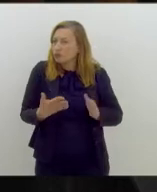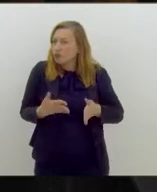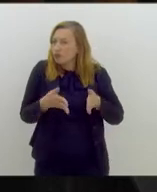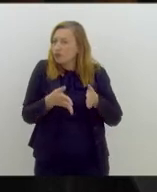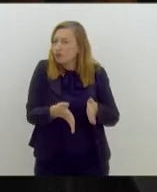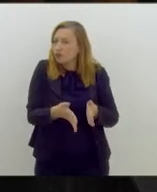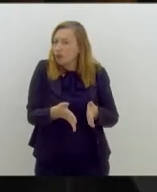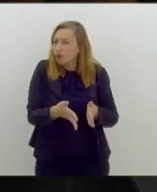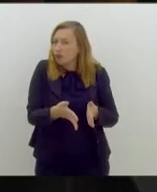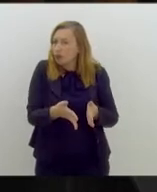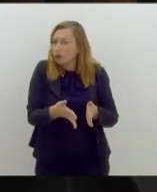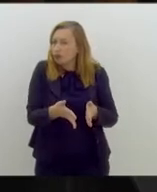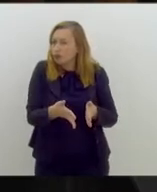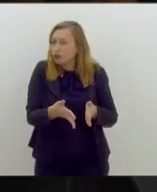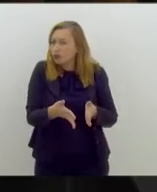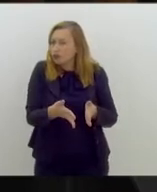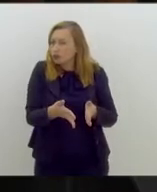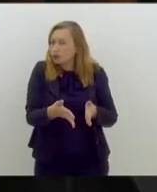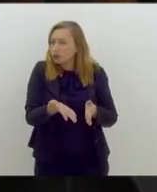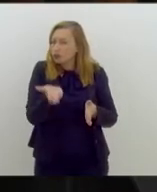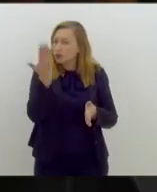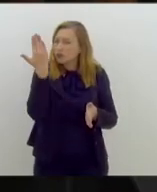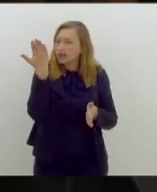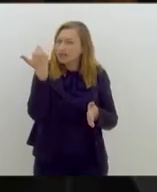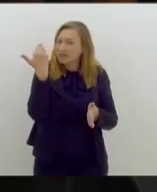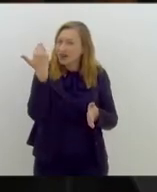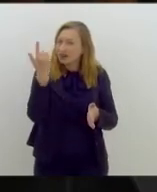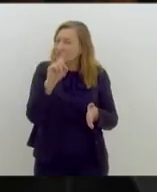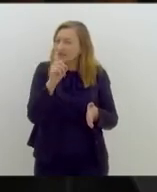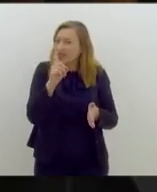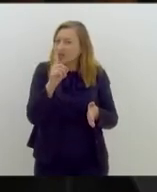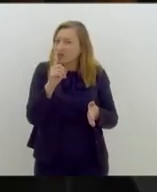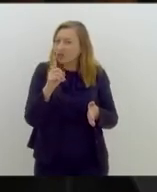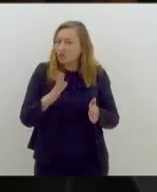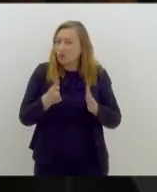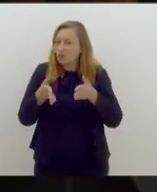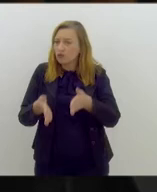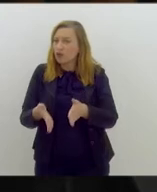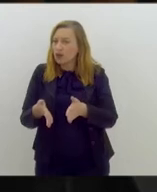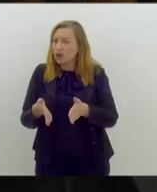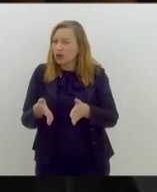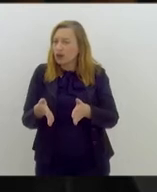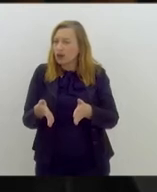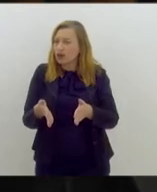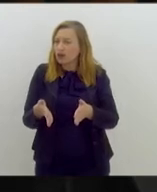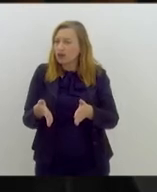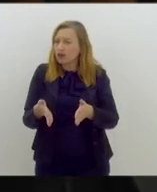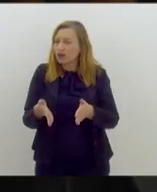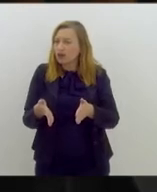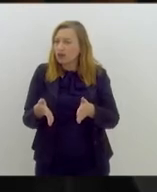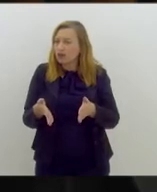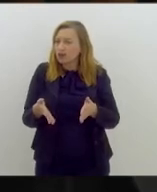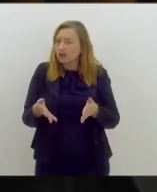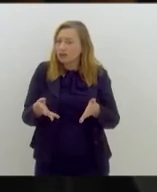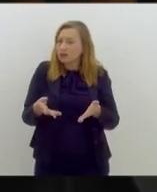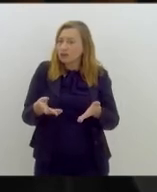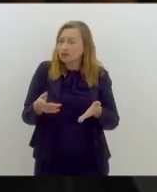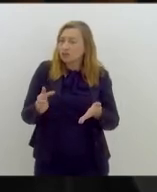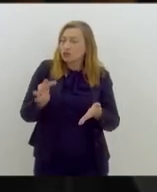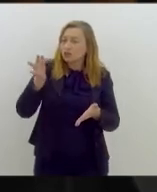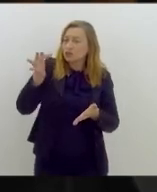um fato que já passou e não retrato de um fato que está por